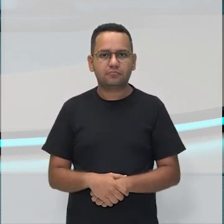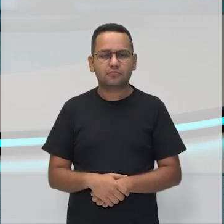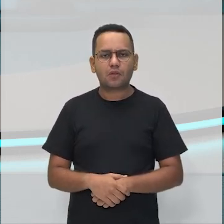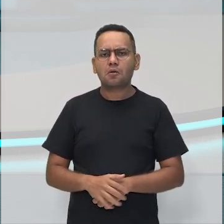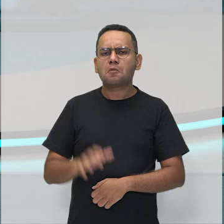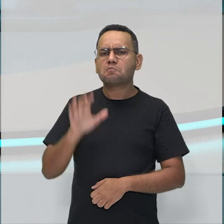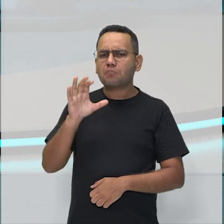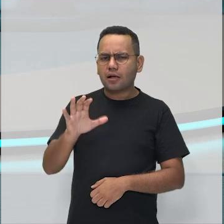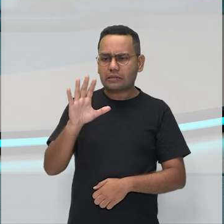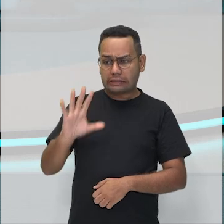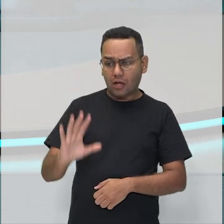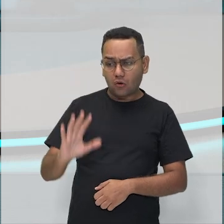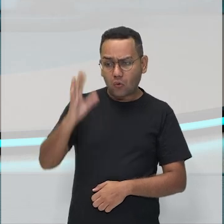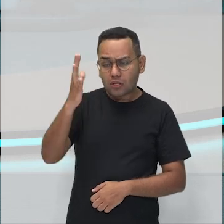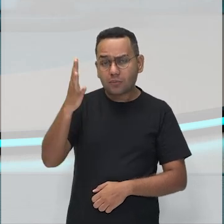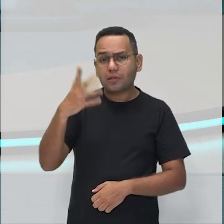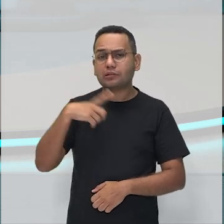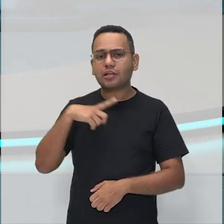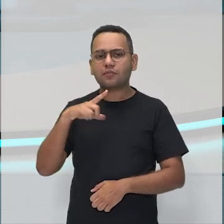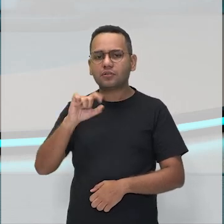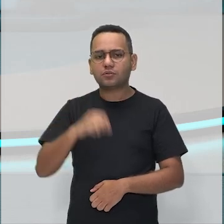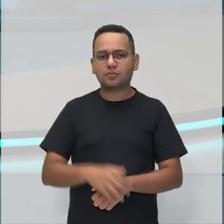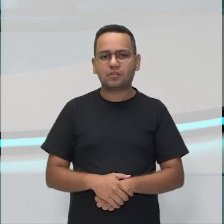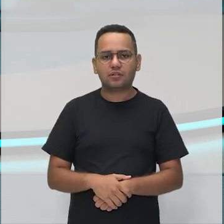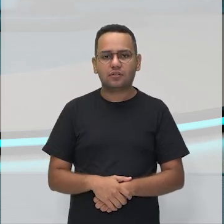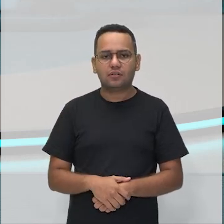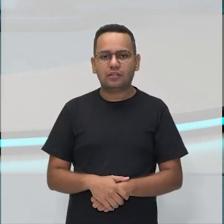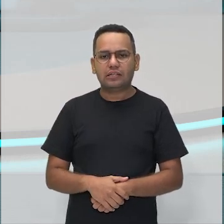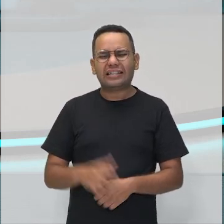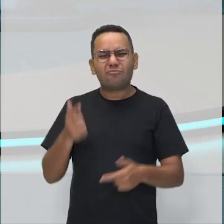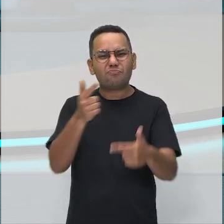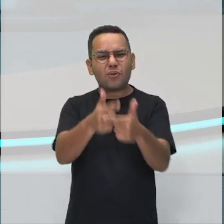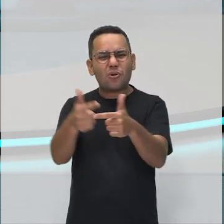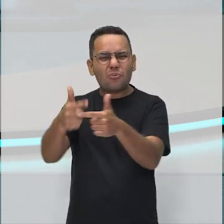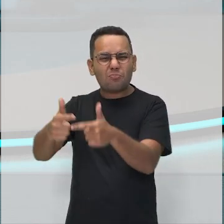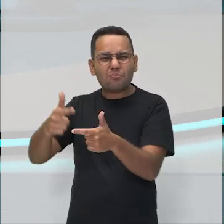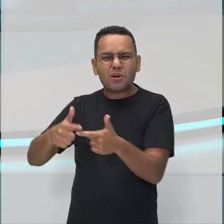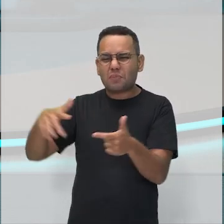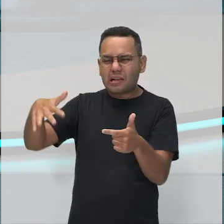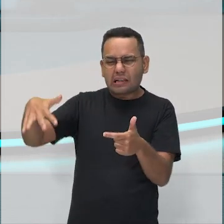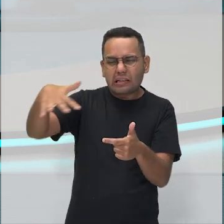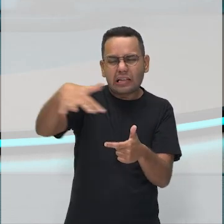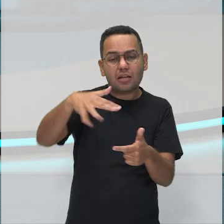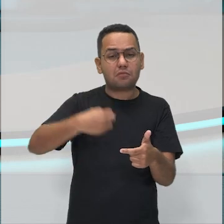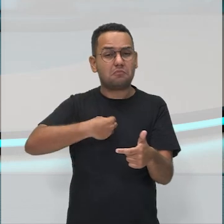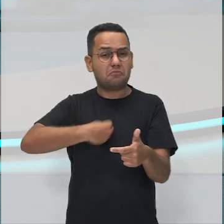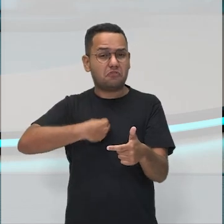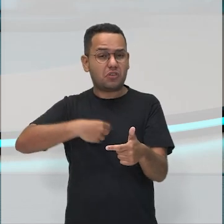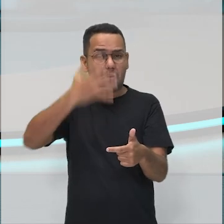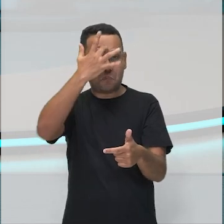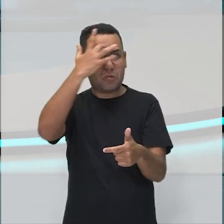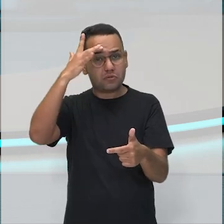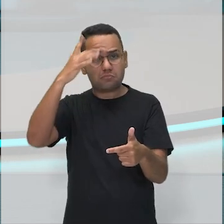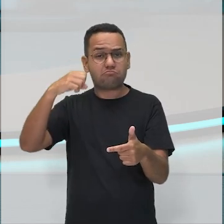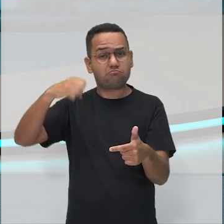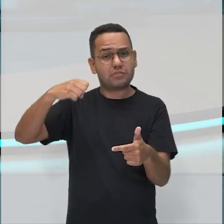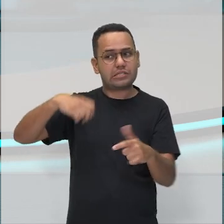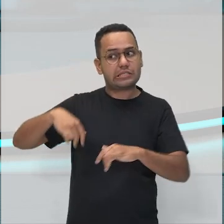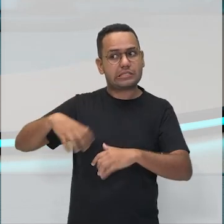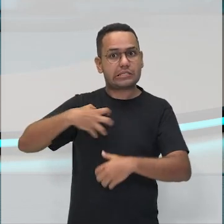seca gerou ali toda uma problemática para as pessoas que viviam naquela região. E causou também